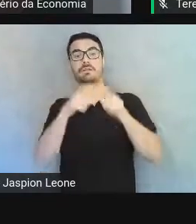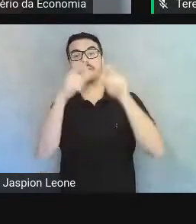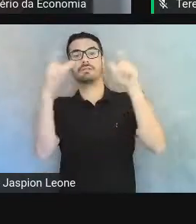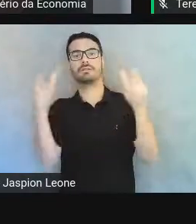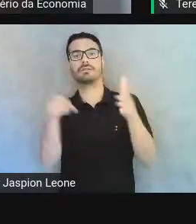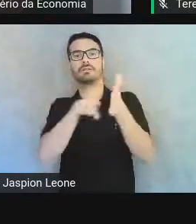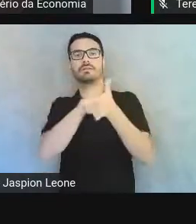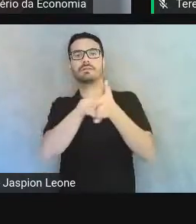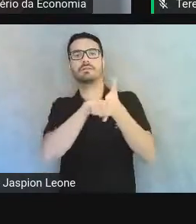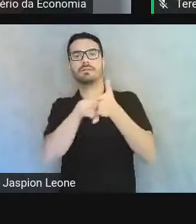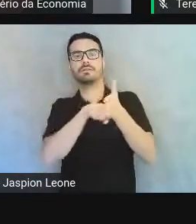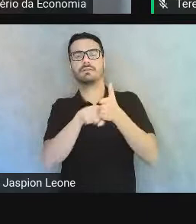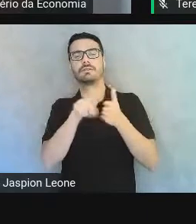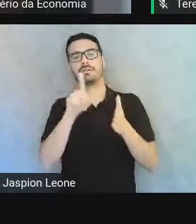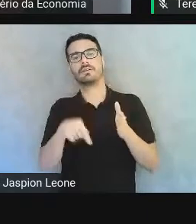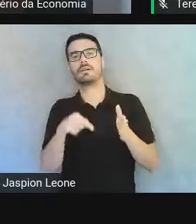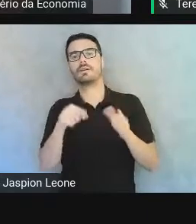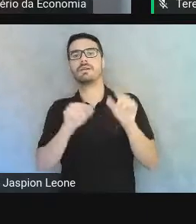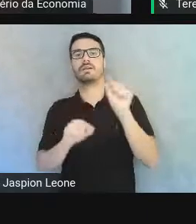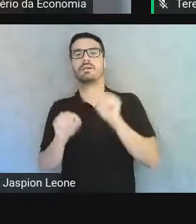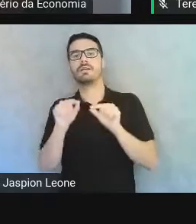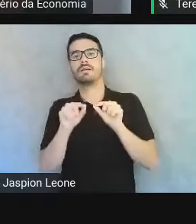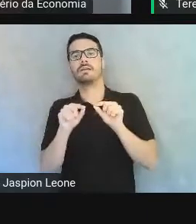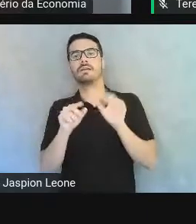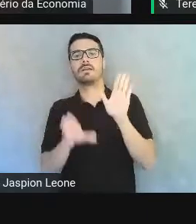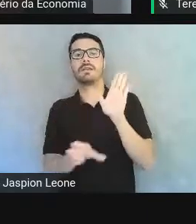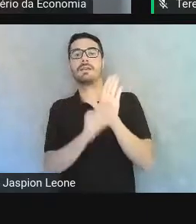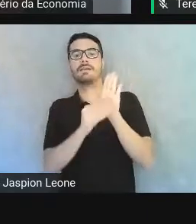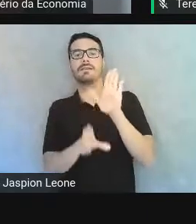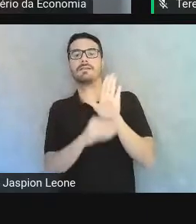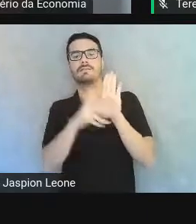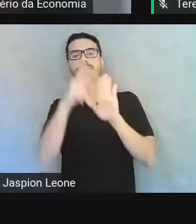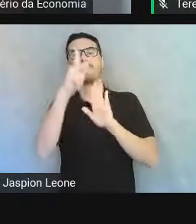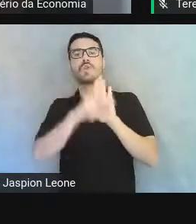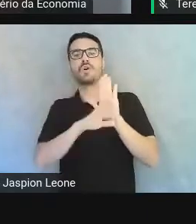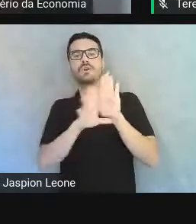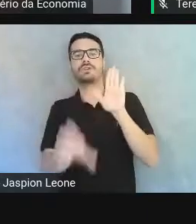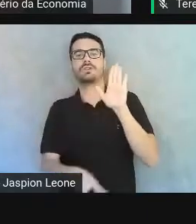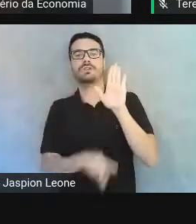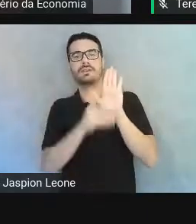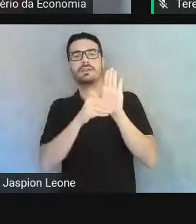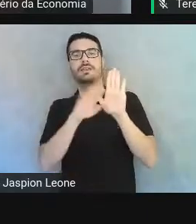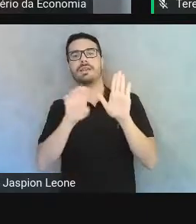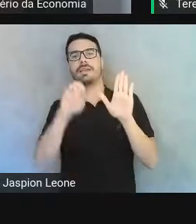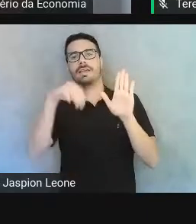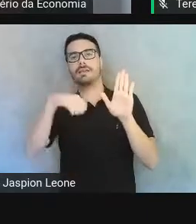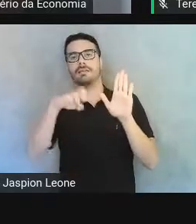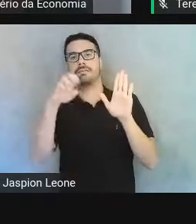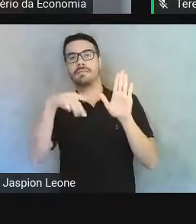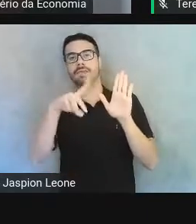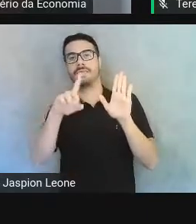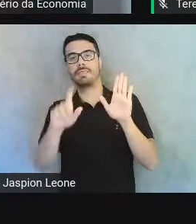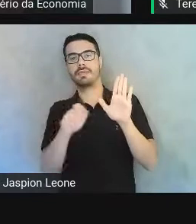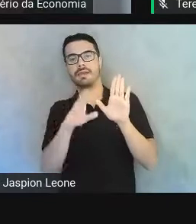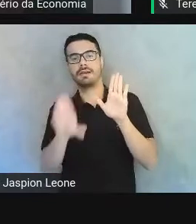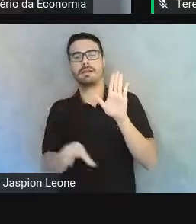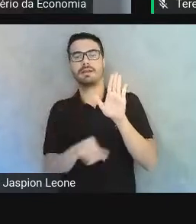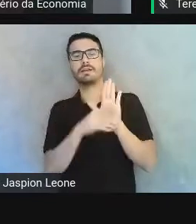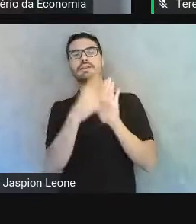pesquisa, é a questão das emendas parlamentares ao orçamento, as emendas individuais, sobretudo,